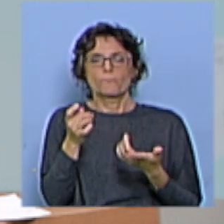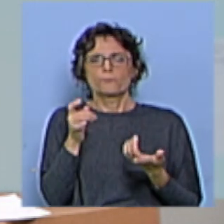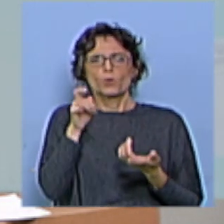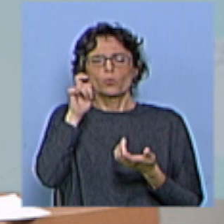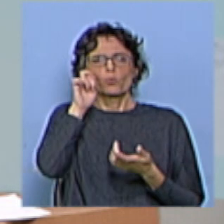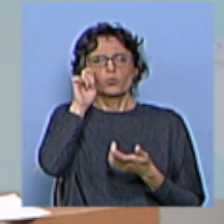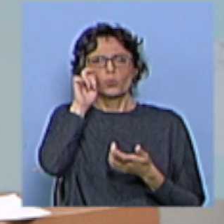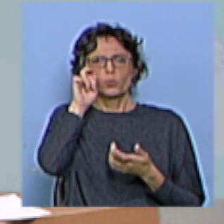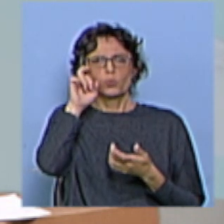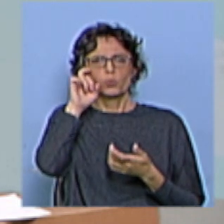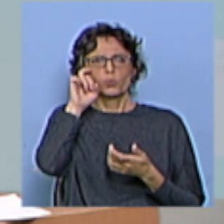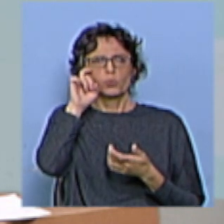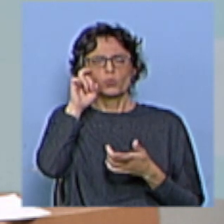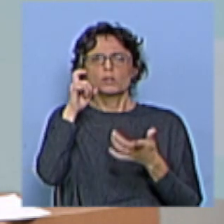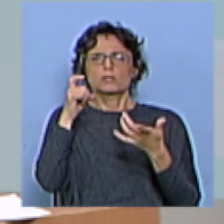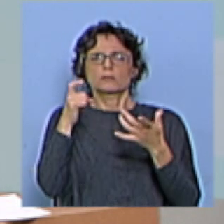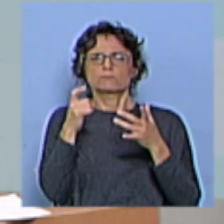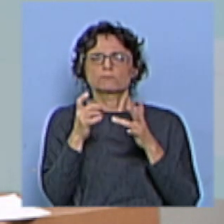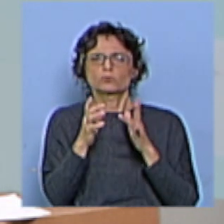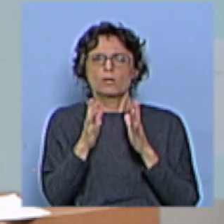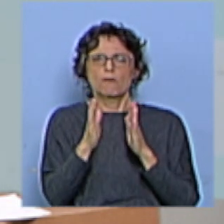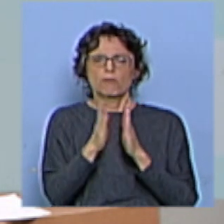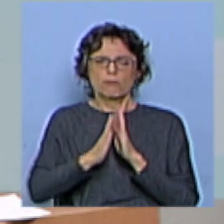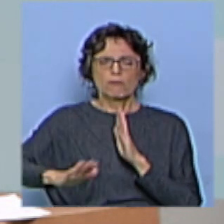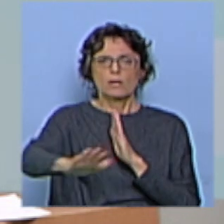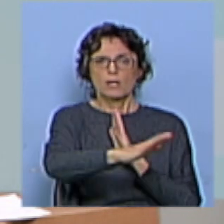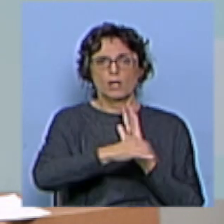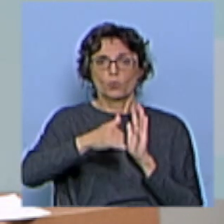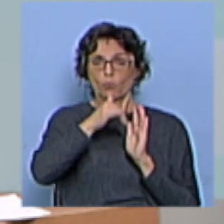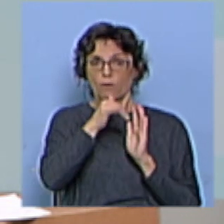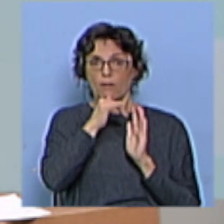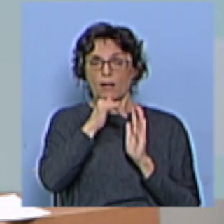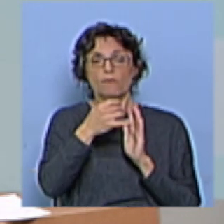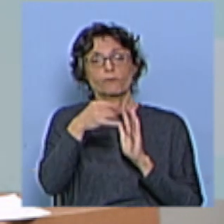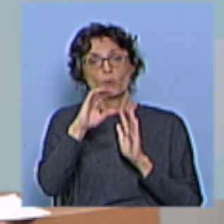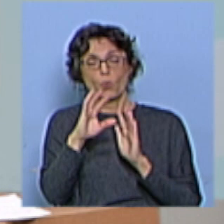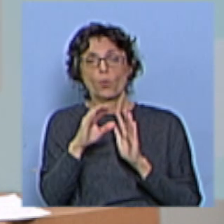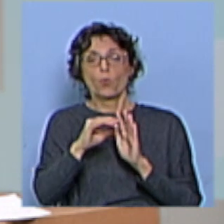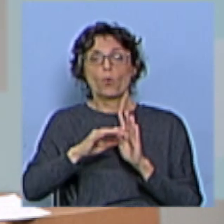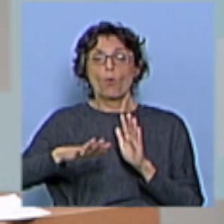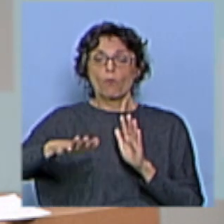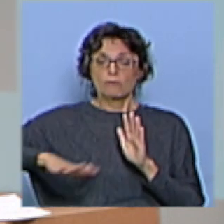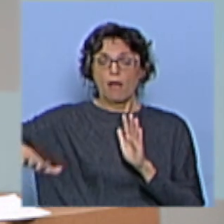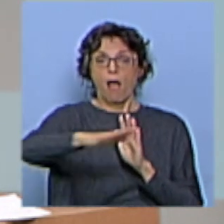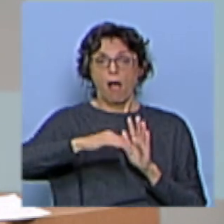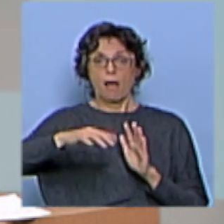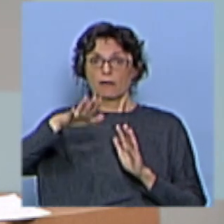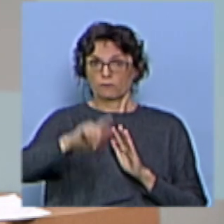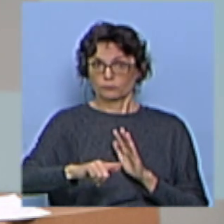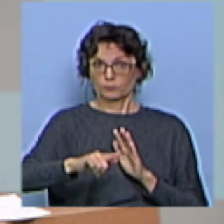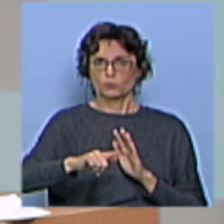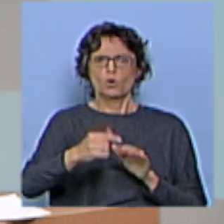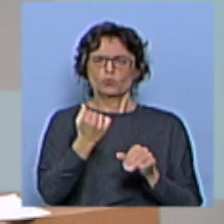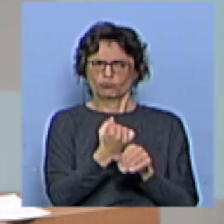Lisboa ou do turismo da Diocese do Algarve, que tem feito um trabalho muito sólido nesse sentido, de articular